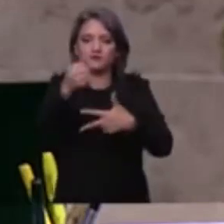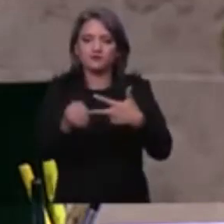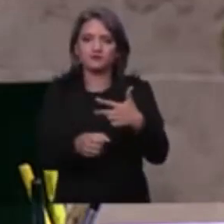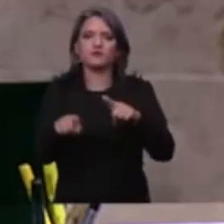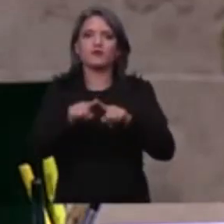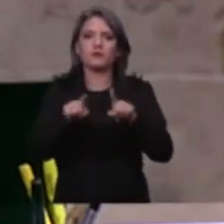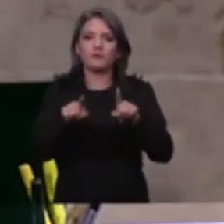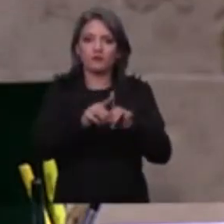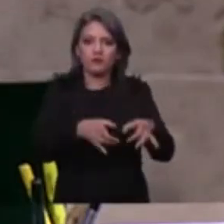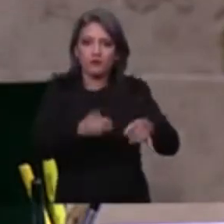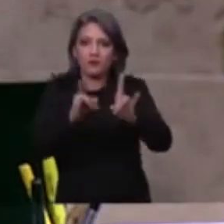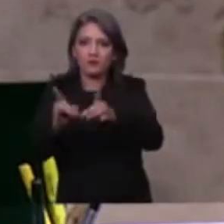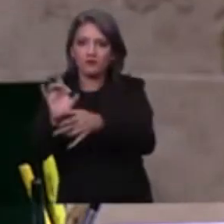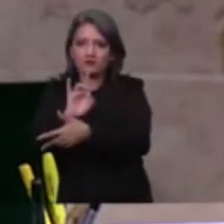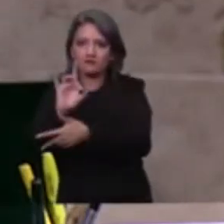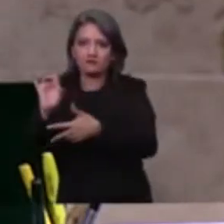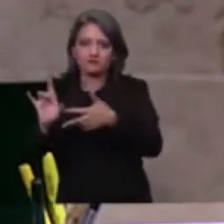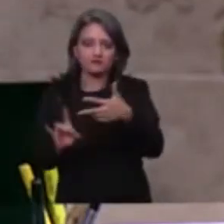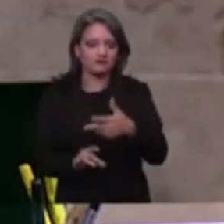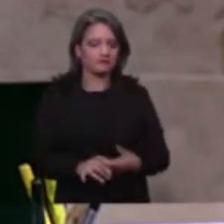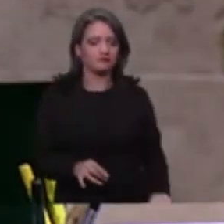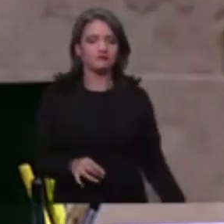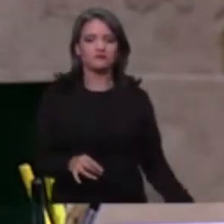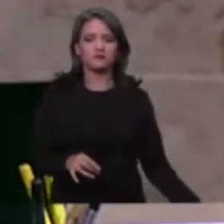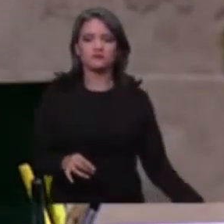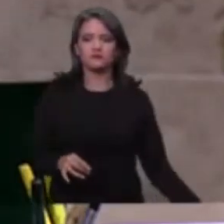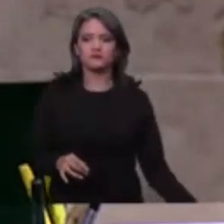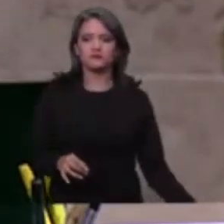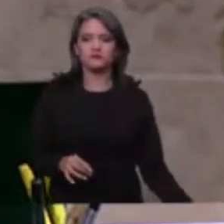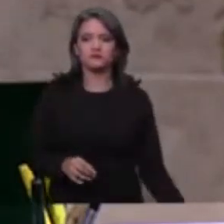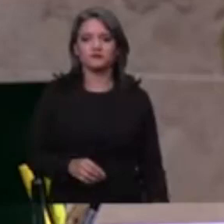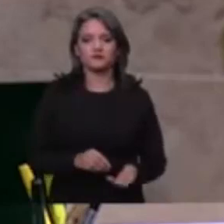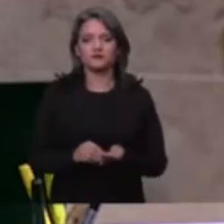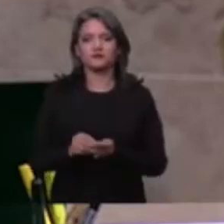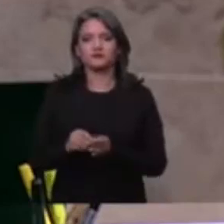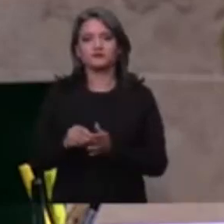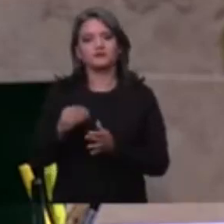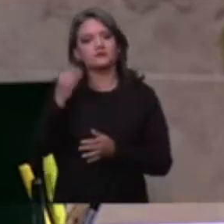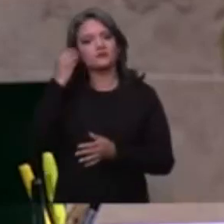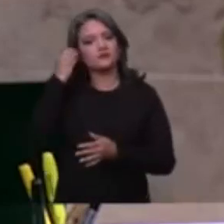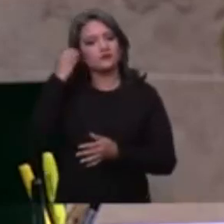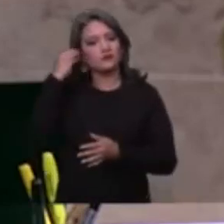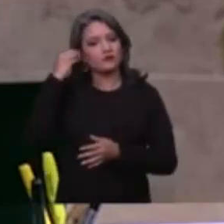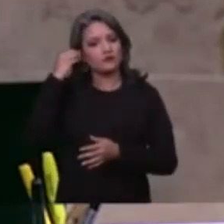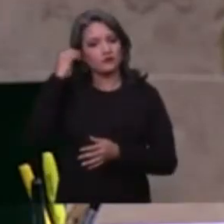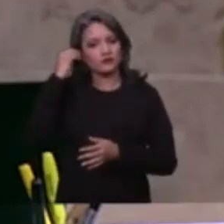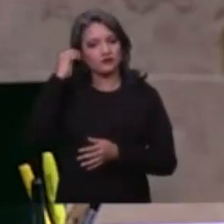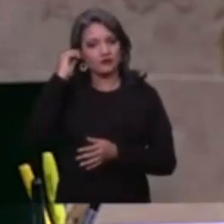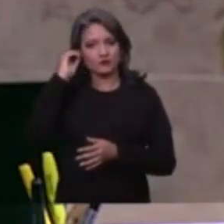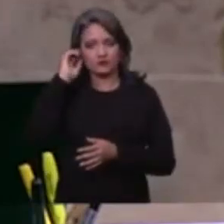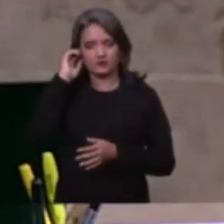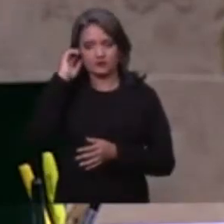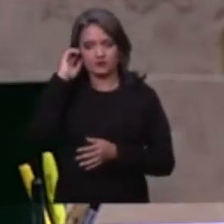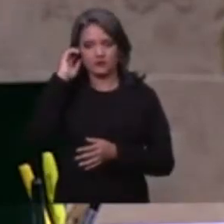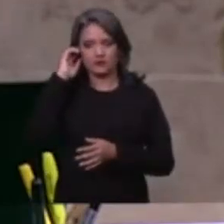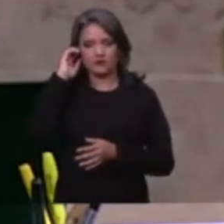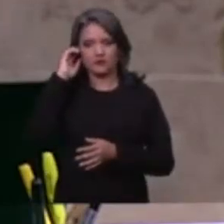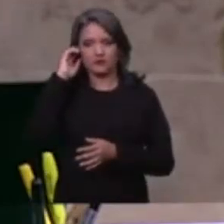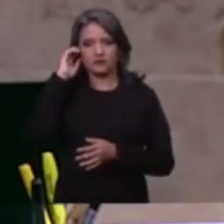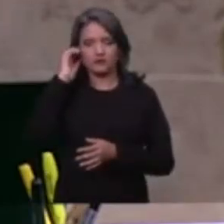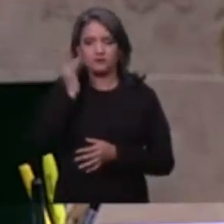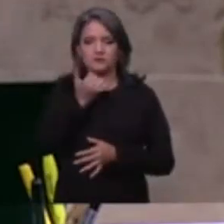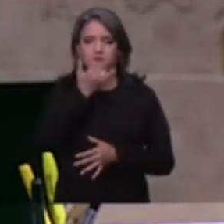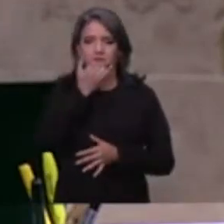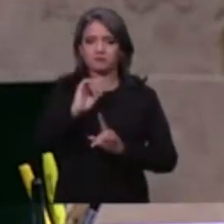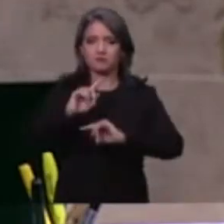sede dos poderes, ultimada com a invasão posterior dos imóveis, depredação e